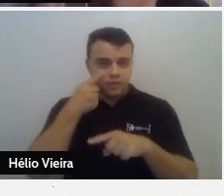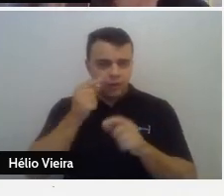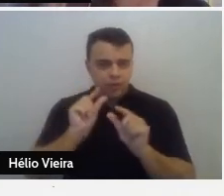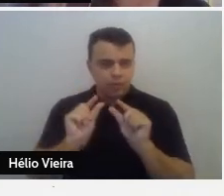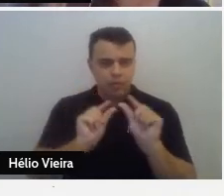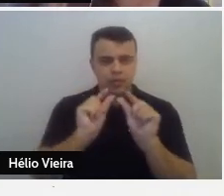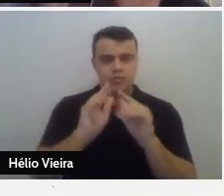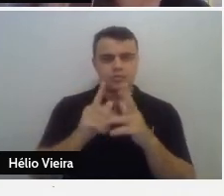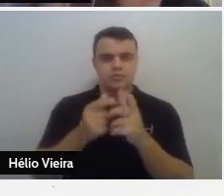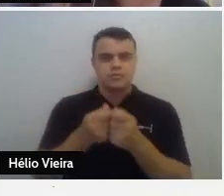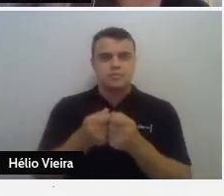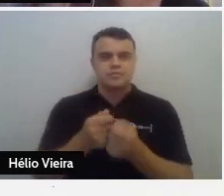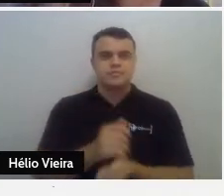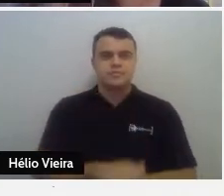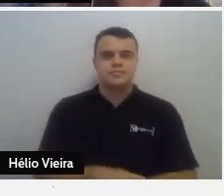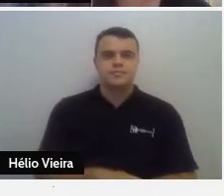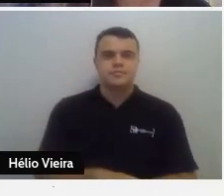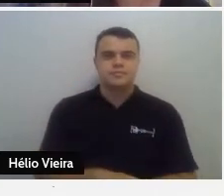tudo.